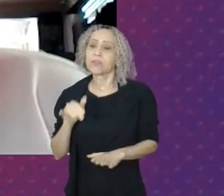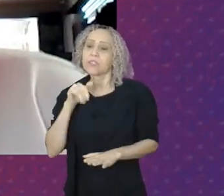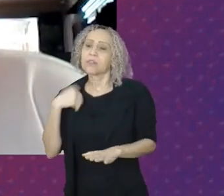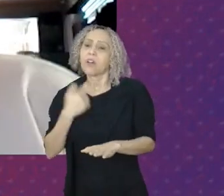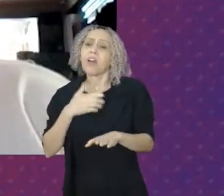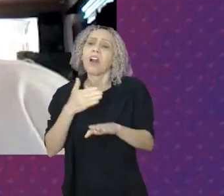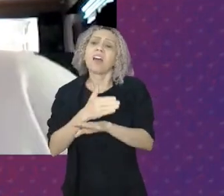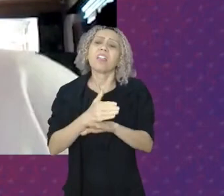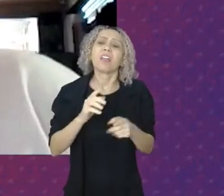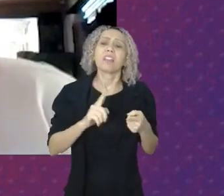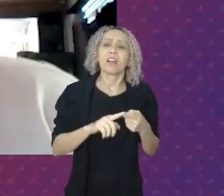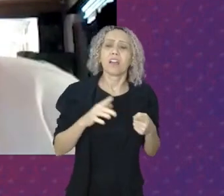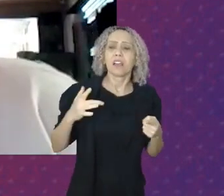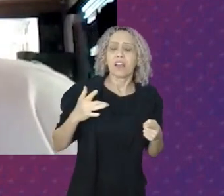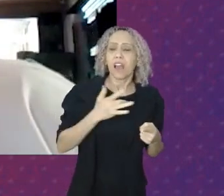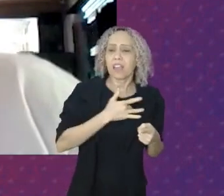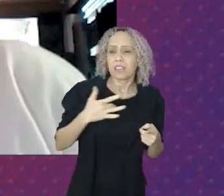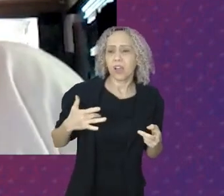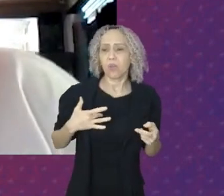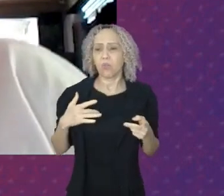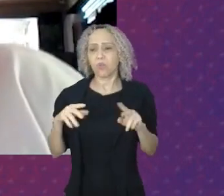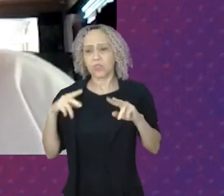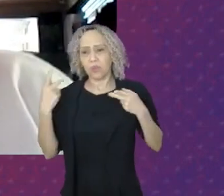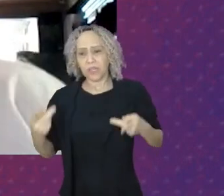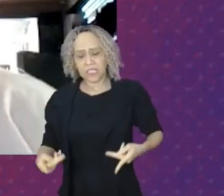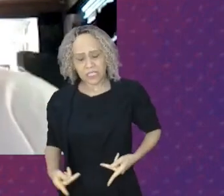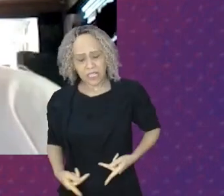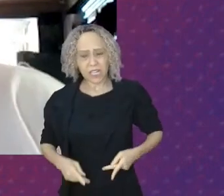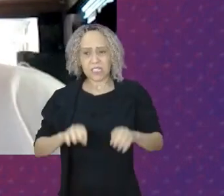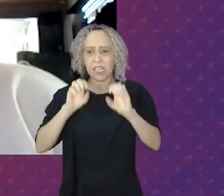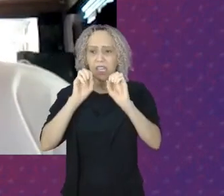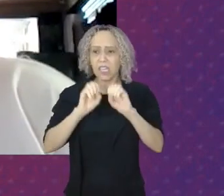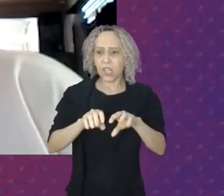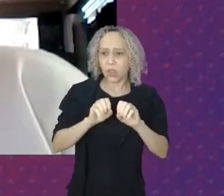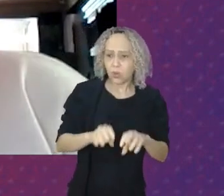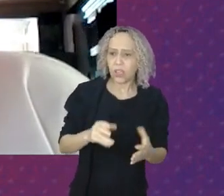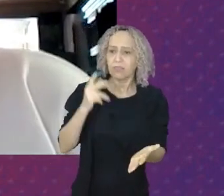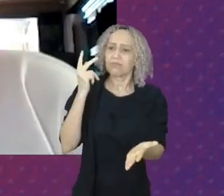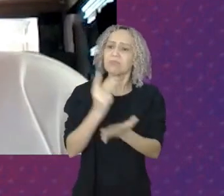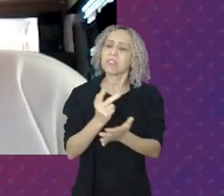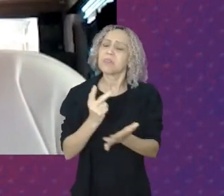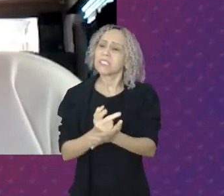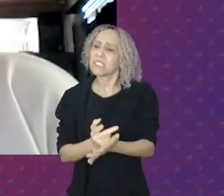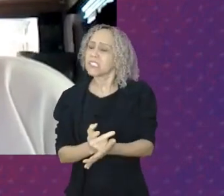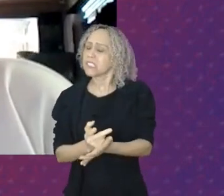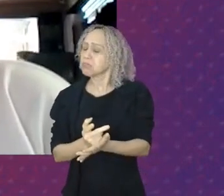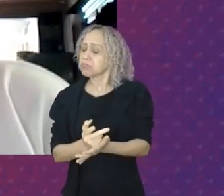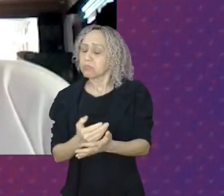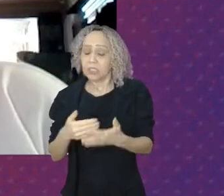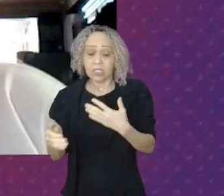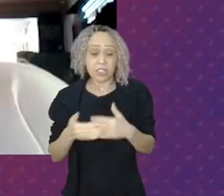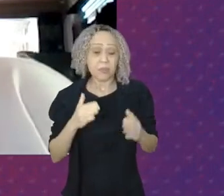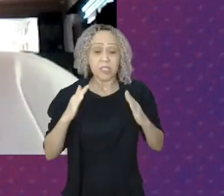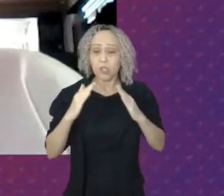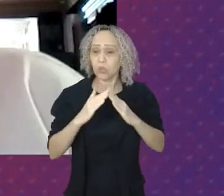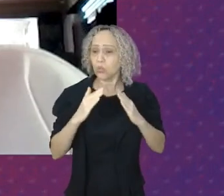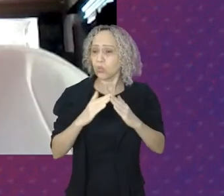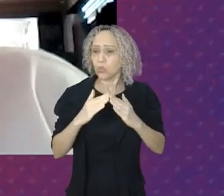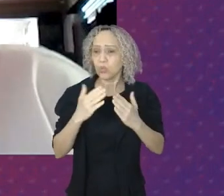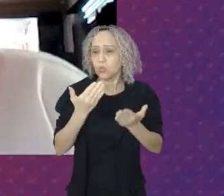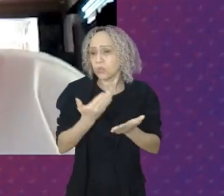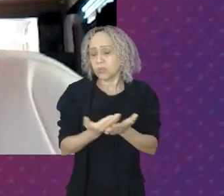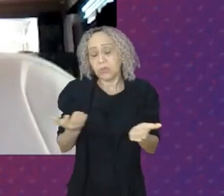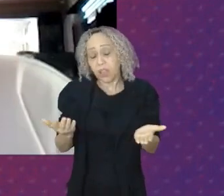acesso à educação com garantia de permanência para a gente dentro do ambiente escolar, direito à